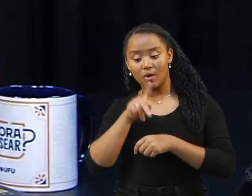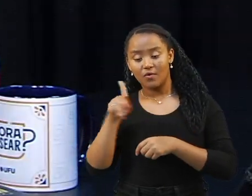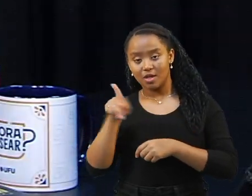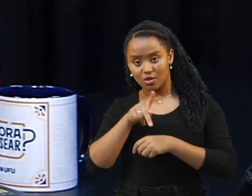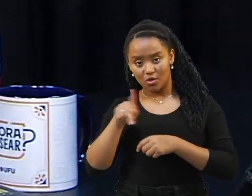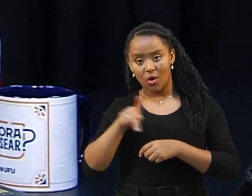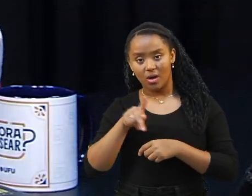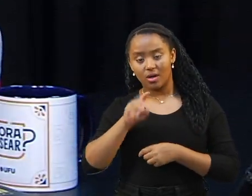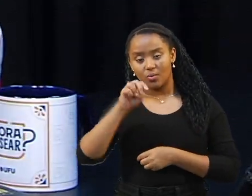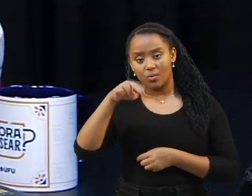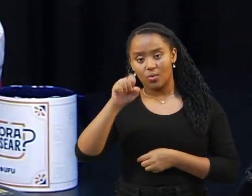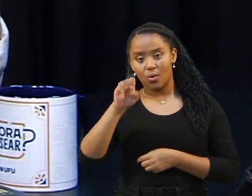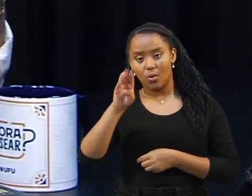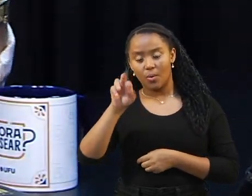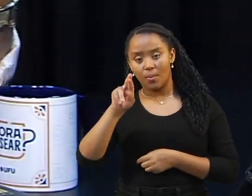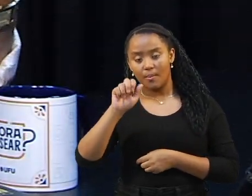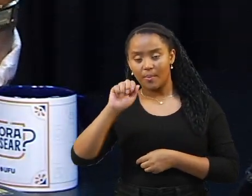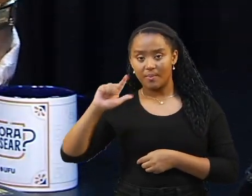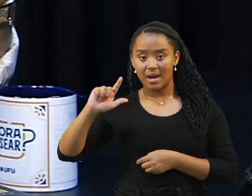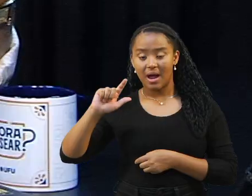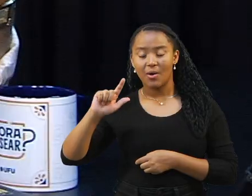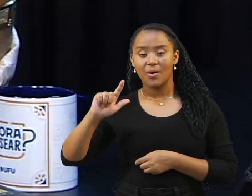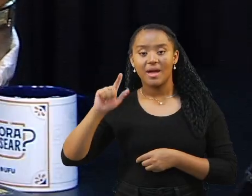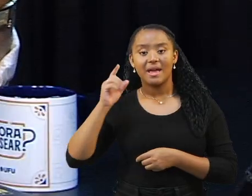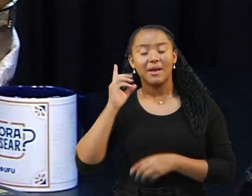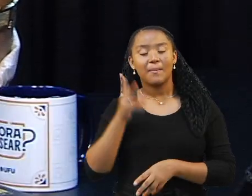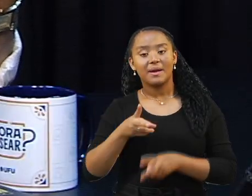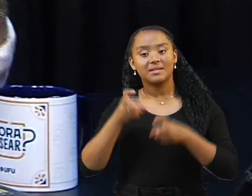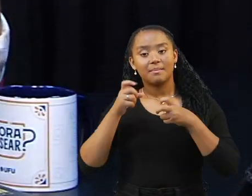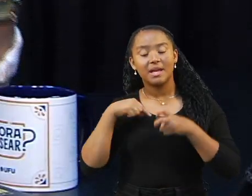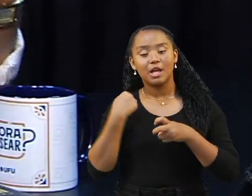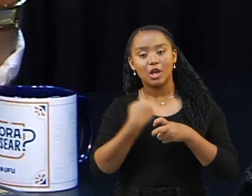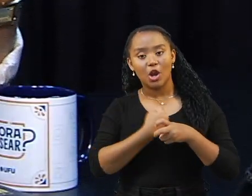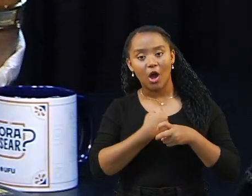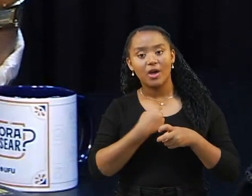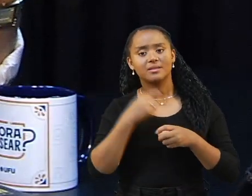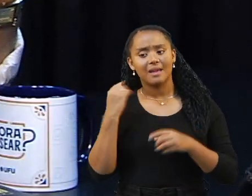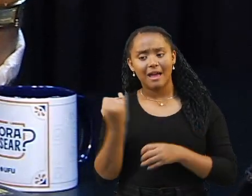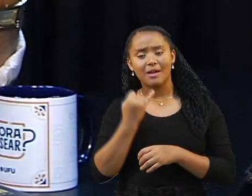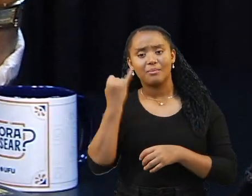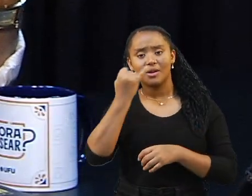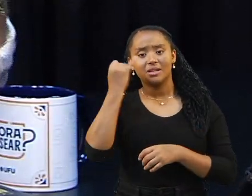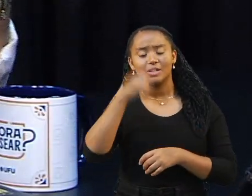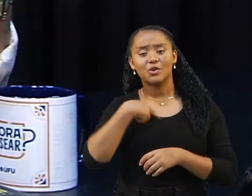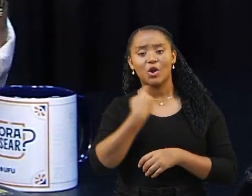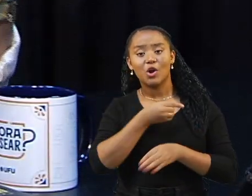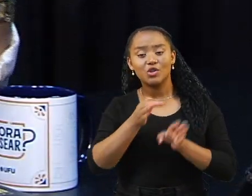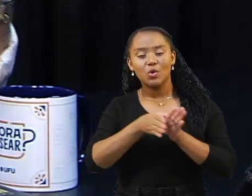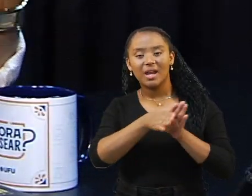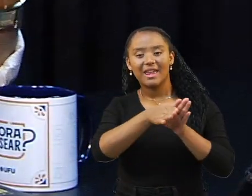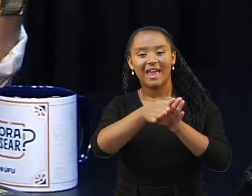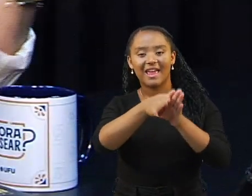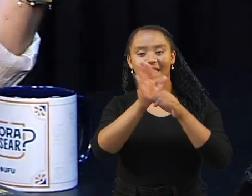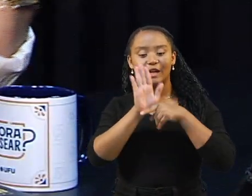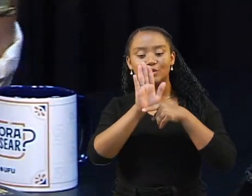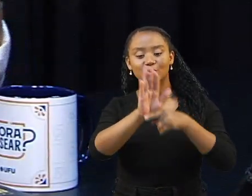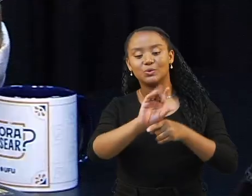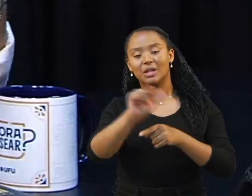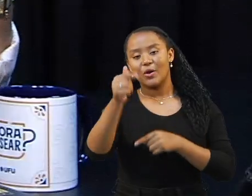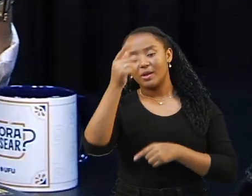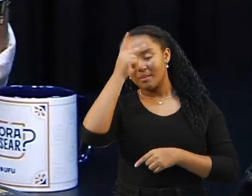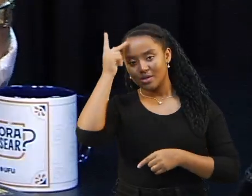somos importantes quando você dá a luz para o outro. Você dá a luz, porque ele